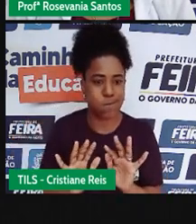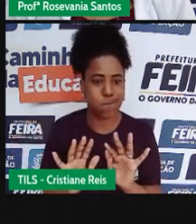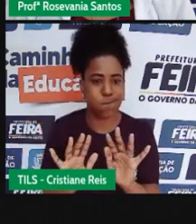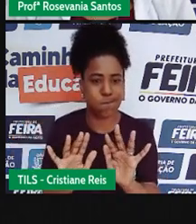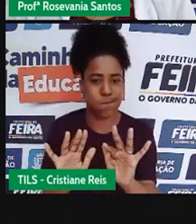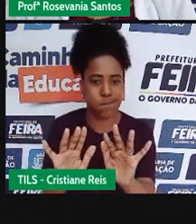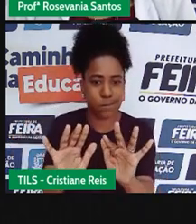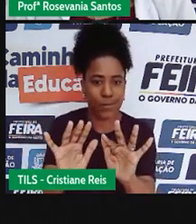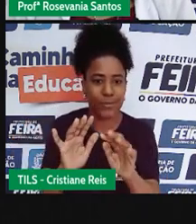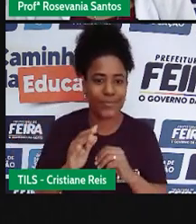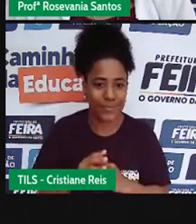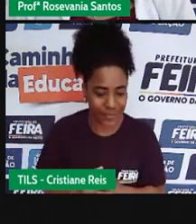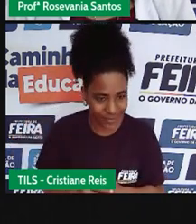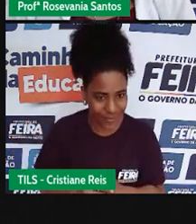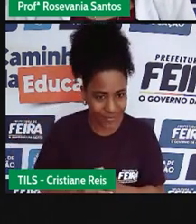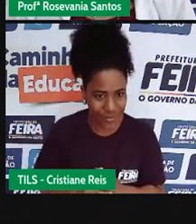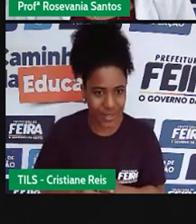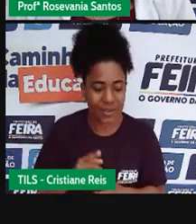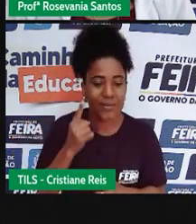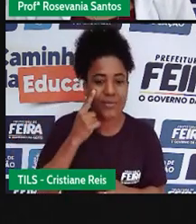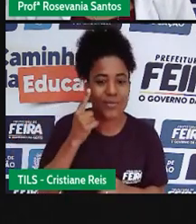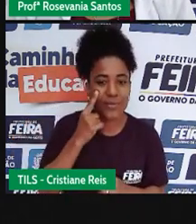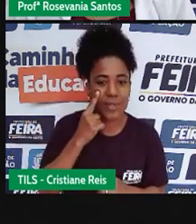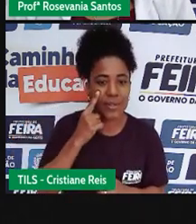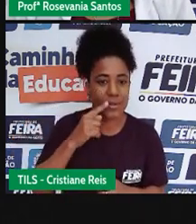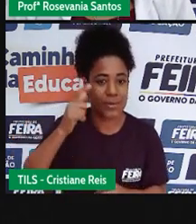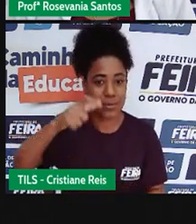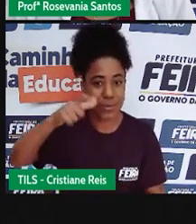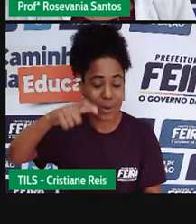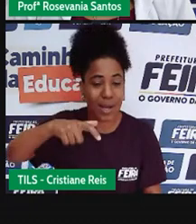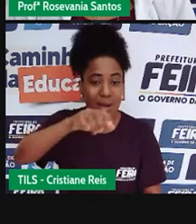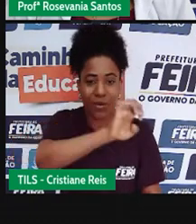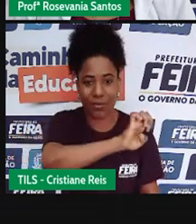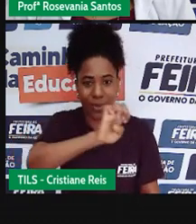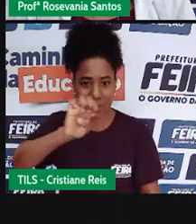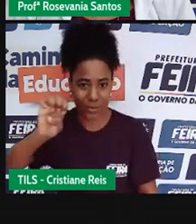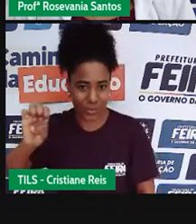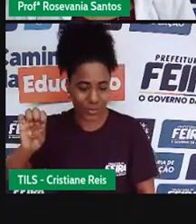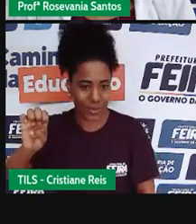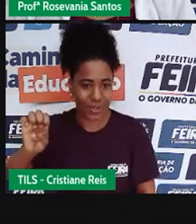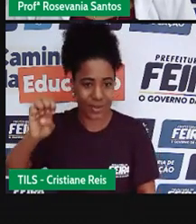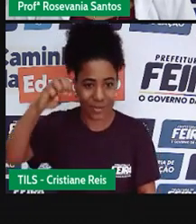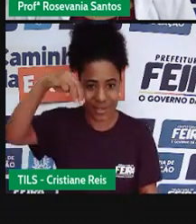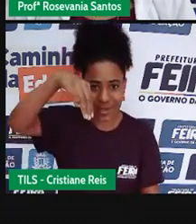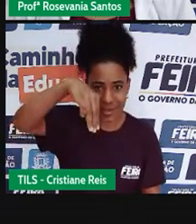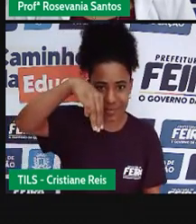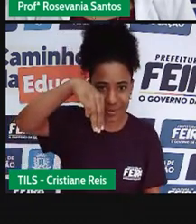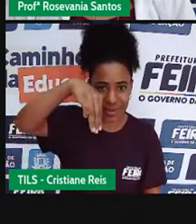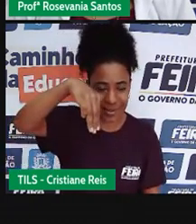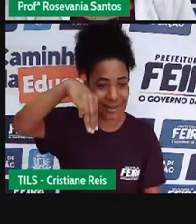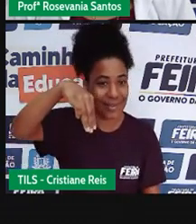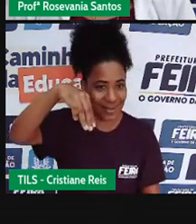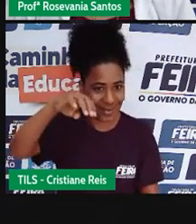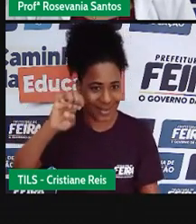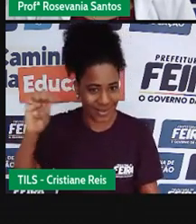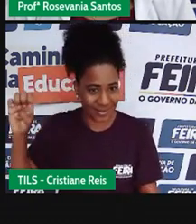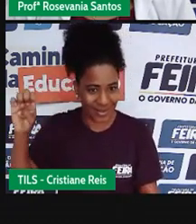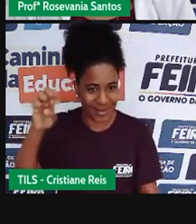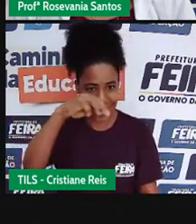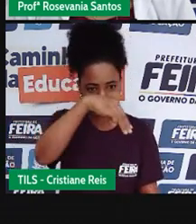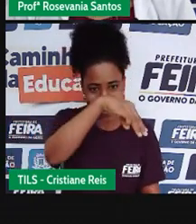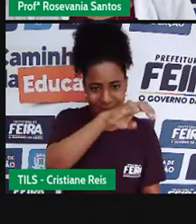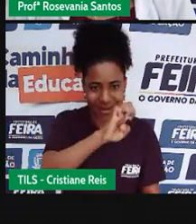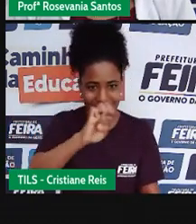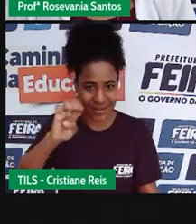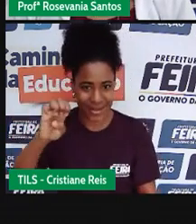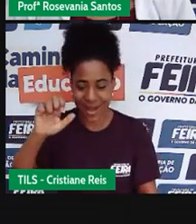ali. Então, na realidade, como eu estou na região do Equador, é massa equatorial, e o oceano é Atlântico, aqui a